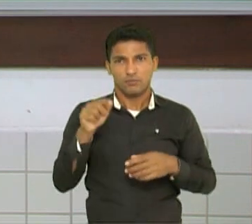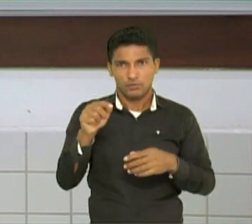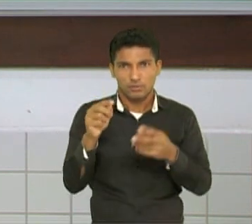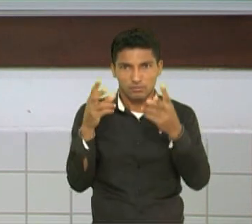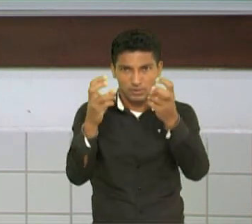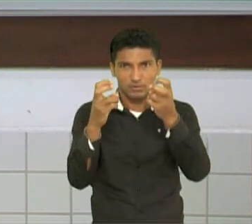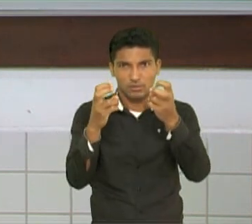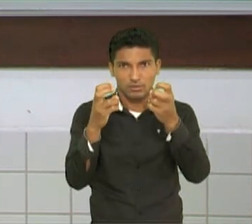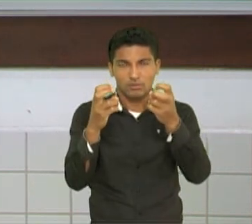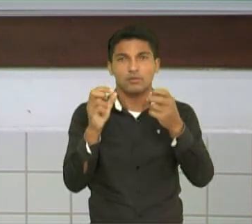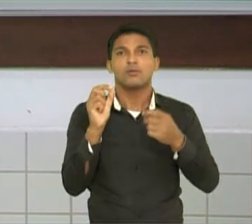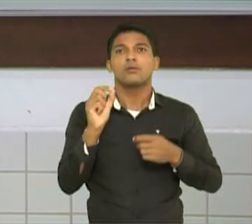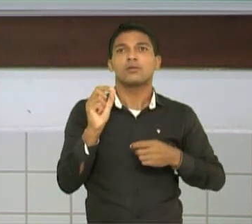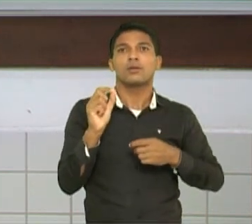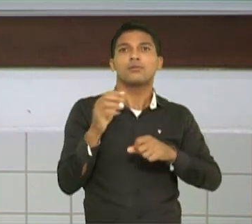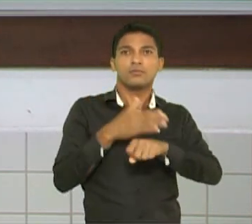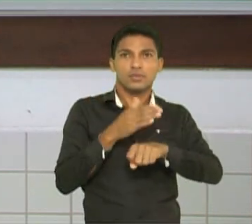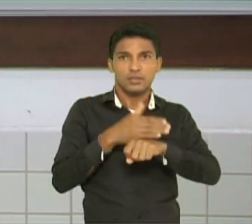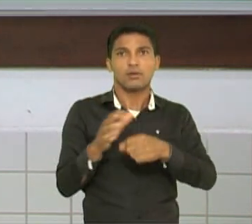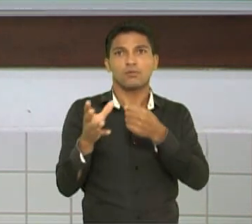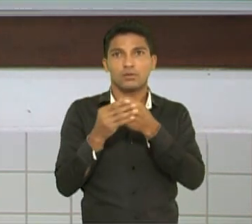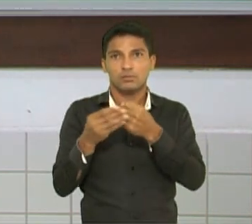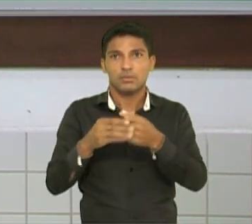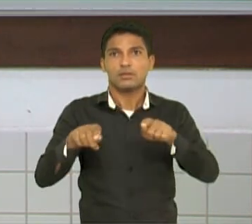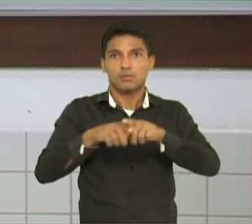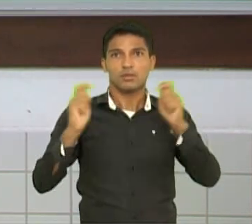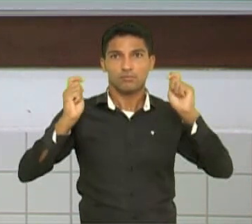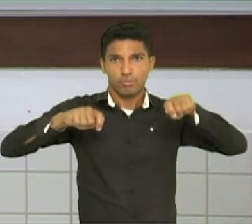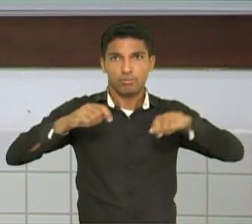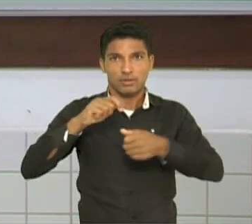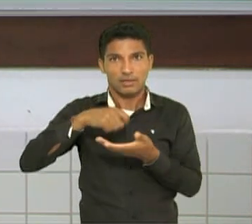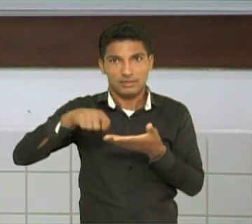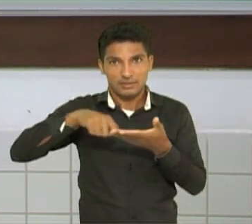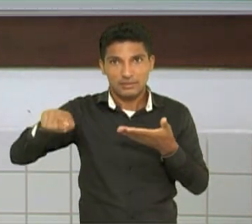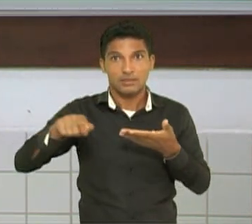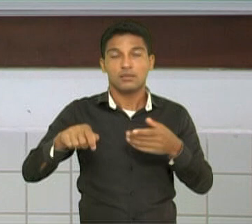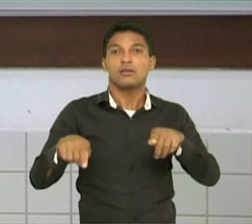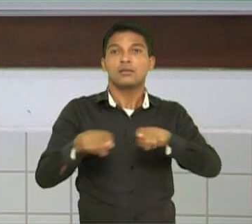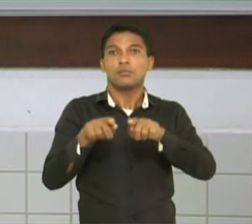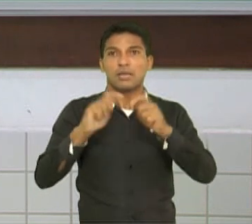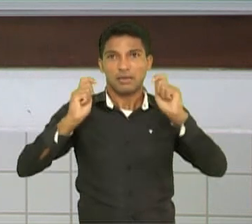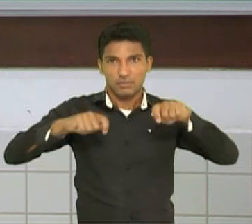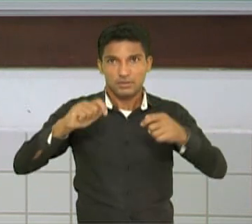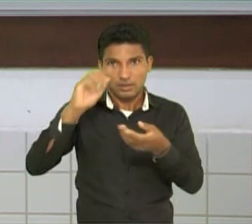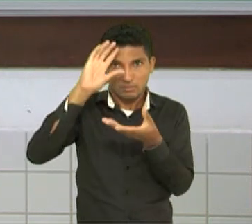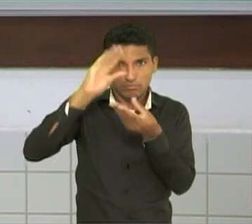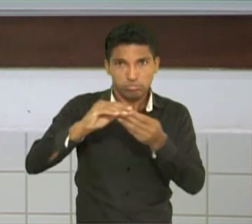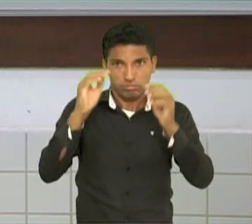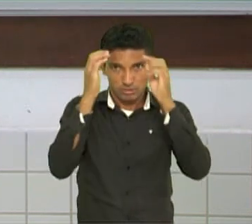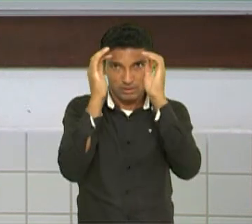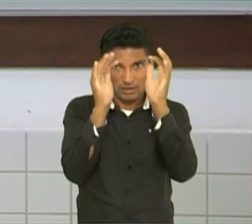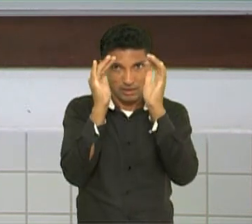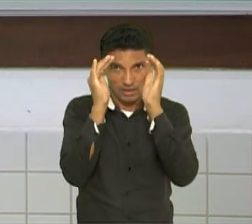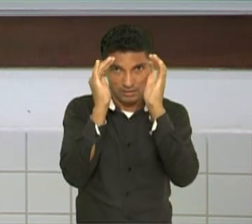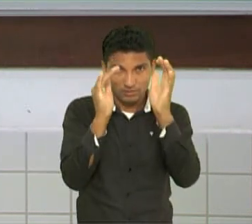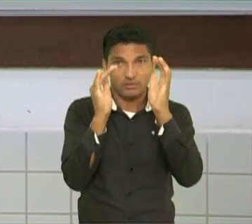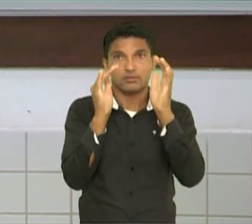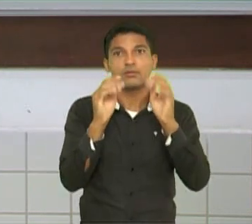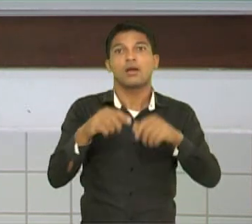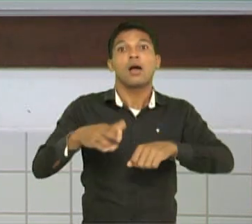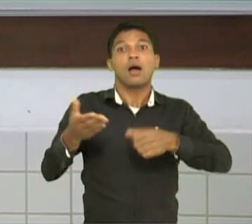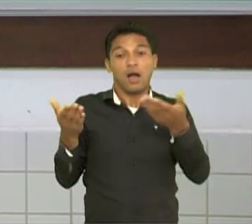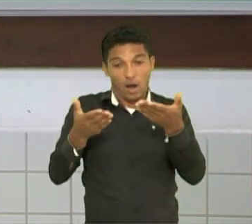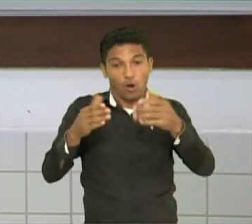religiosa, também a capacidade de escrita, também a capacidade de interpretação e de raciocínio. Tá bem? Então vamos dar